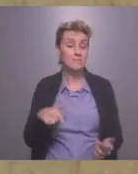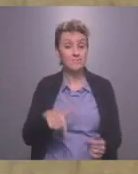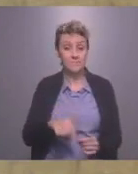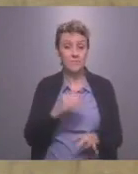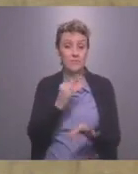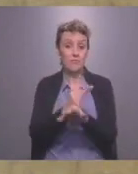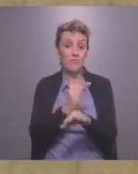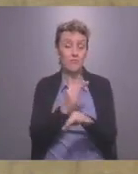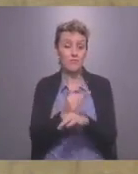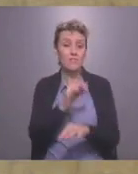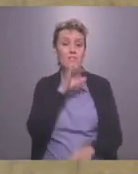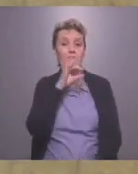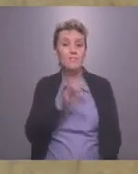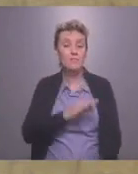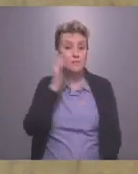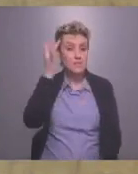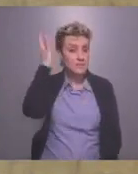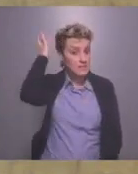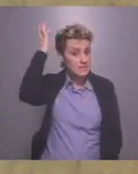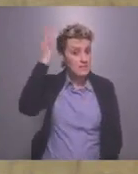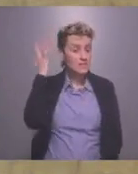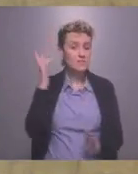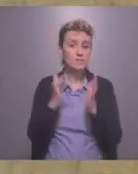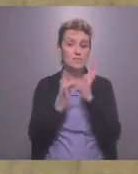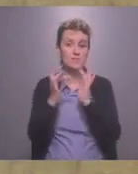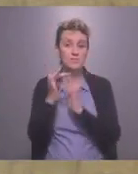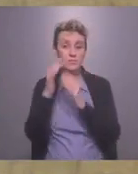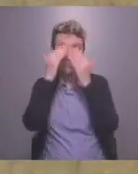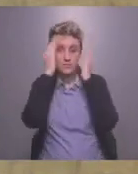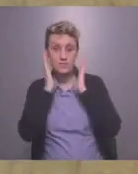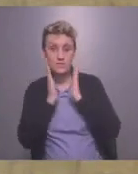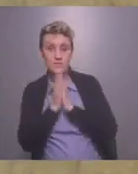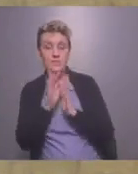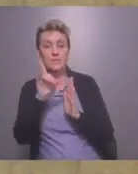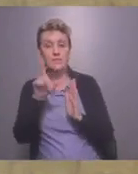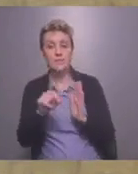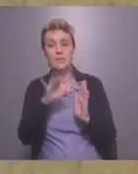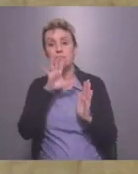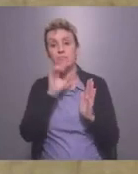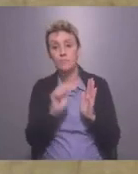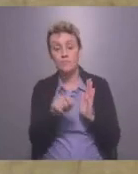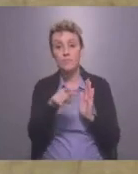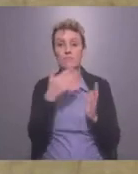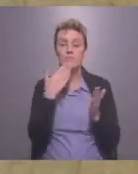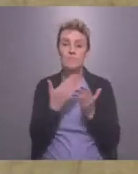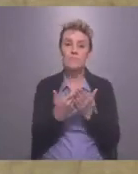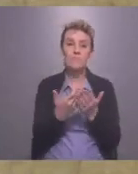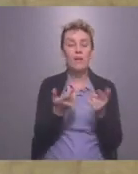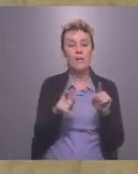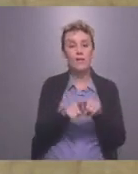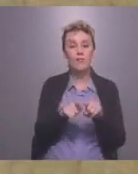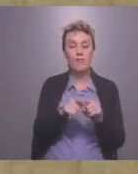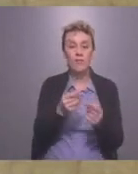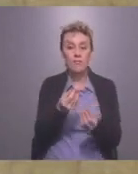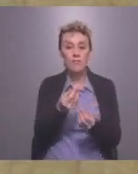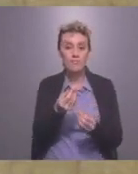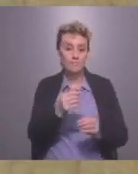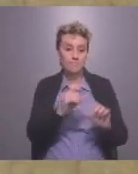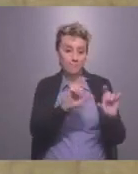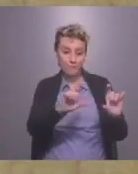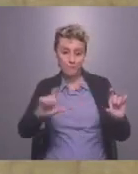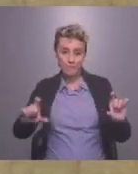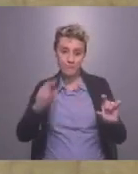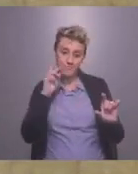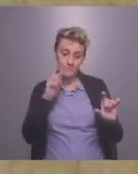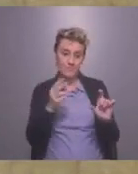Sagrada Família de Jesus, Maria e José, somos convidados a olhar para o presépio e, a partir daquela